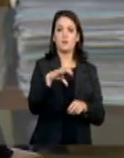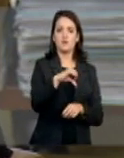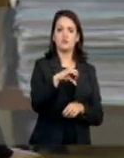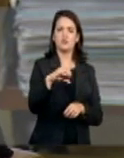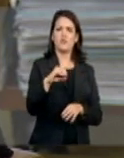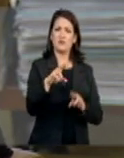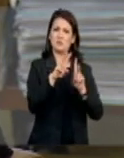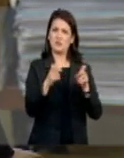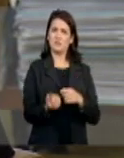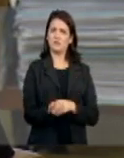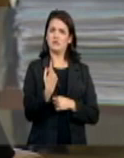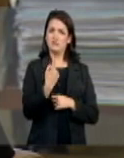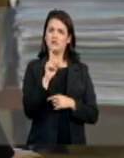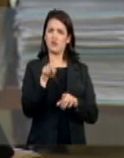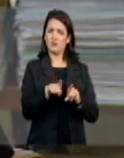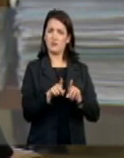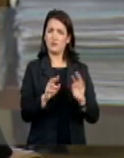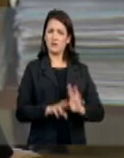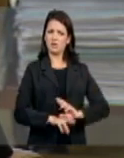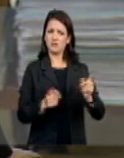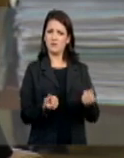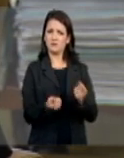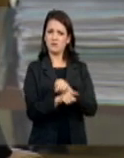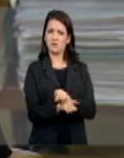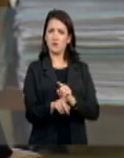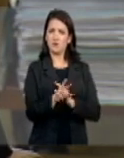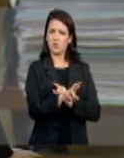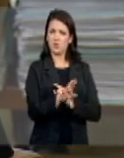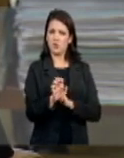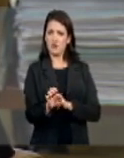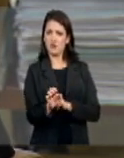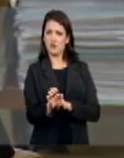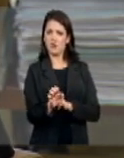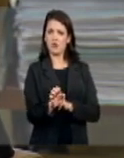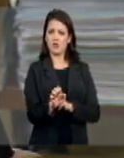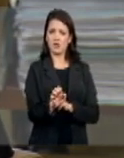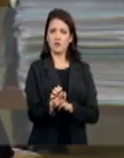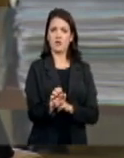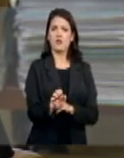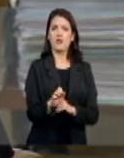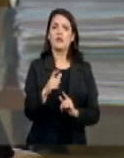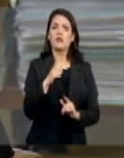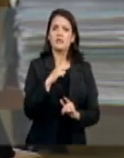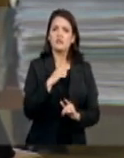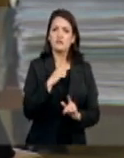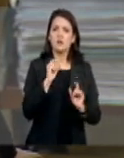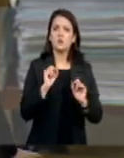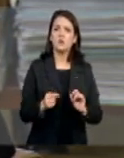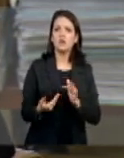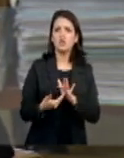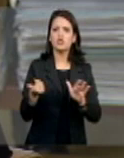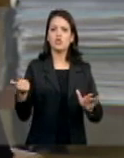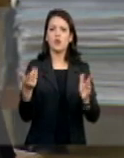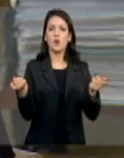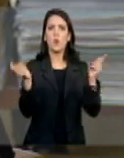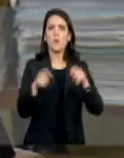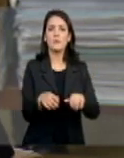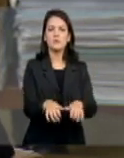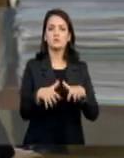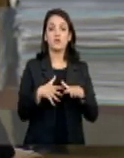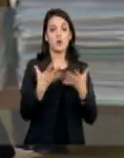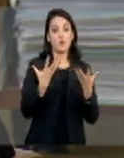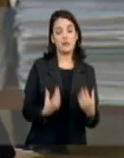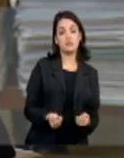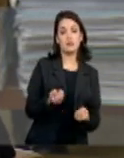controvérsia versada no presente recurso ordinário usurpando a competência do plenário para acolher ou para